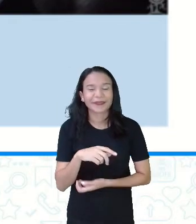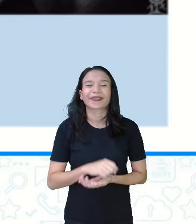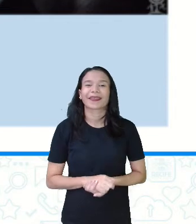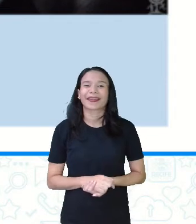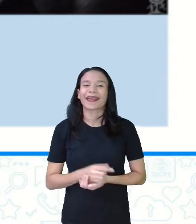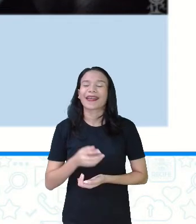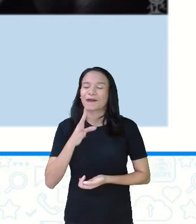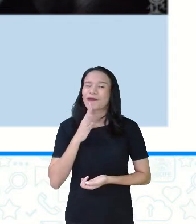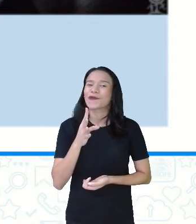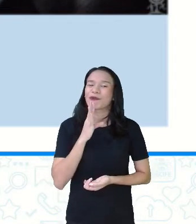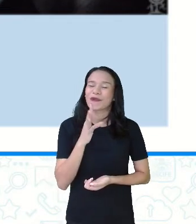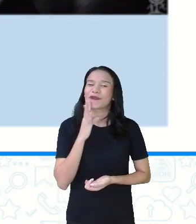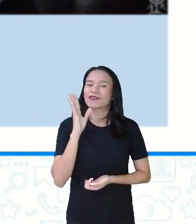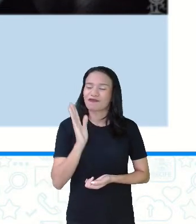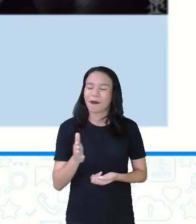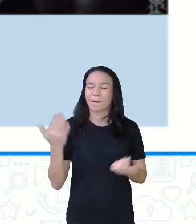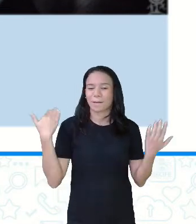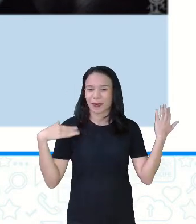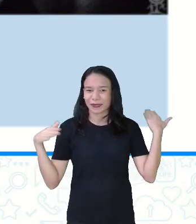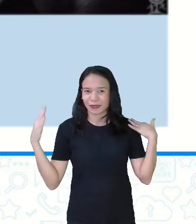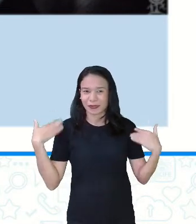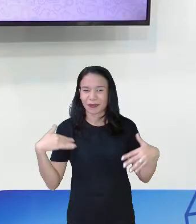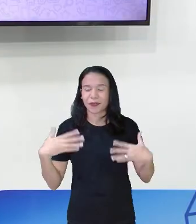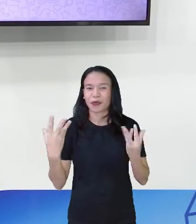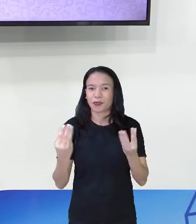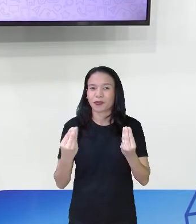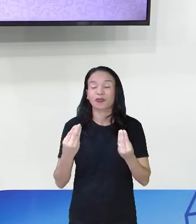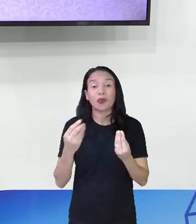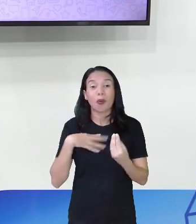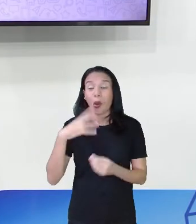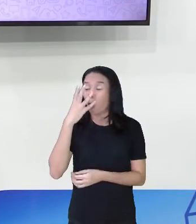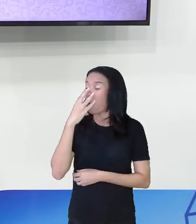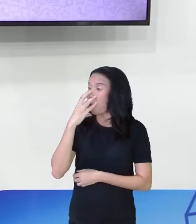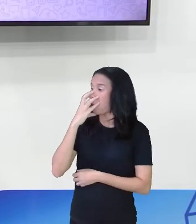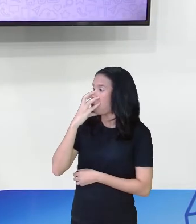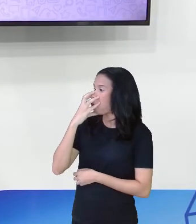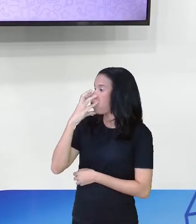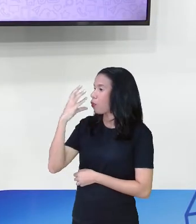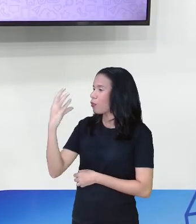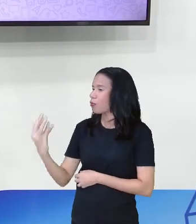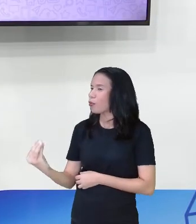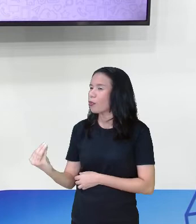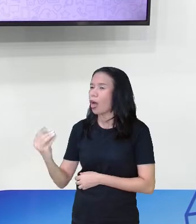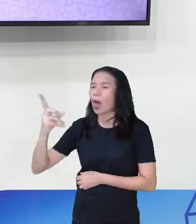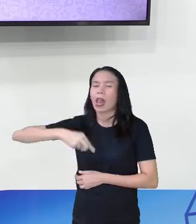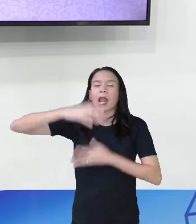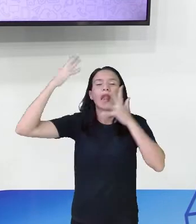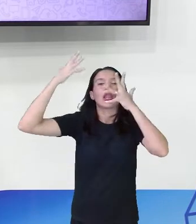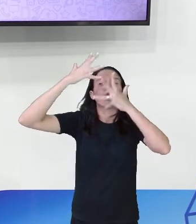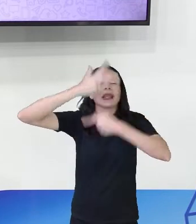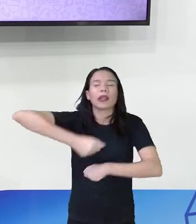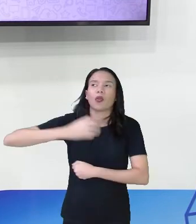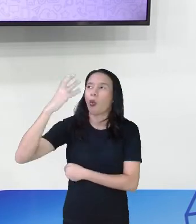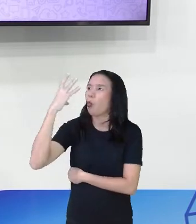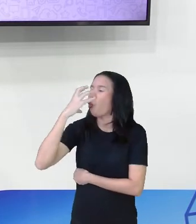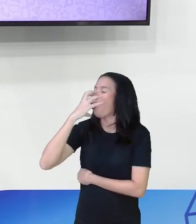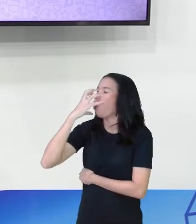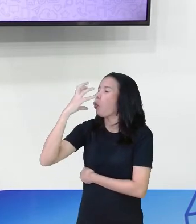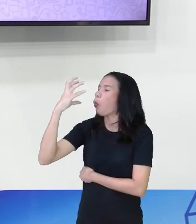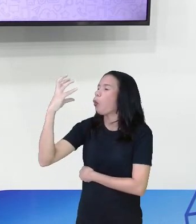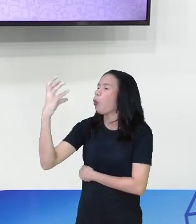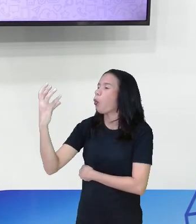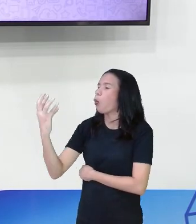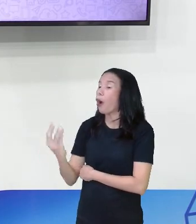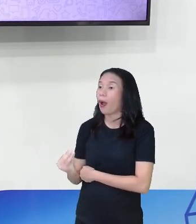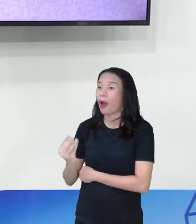chat, que tinha ido no horto, lá tem bastante tucano, a gente vê bem de perto, é lindo, né? Esse bico dele assim, é uma cor incrível,